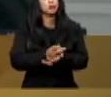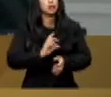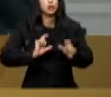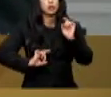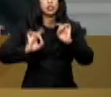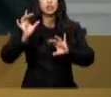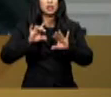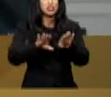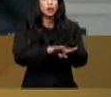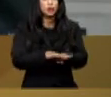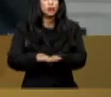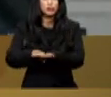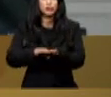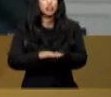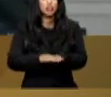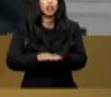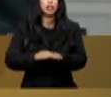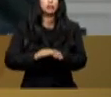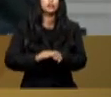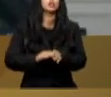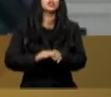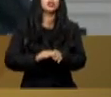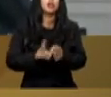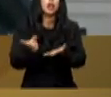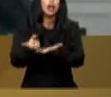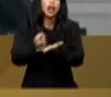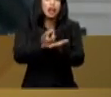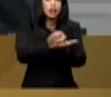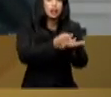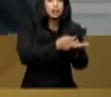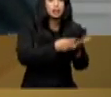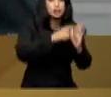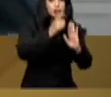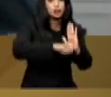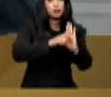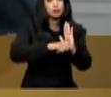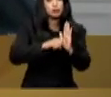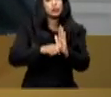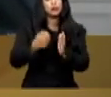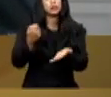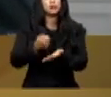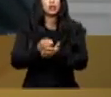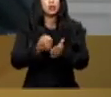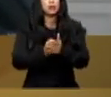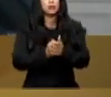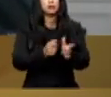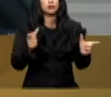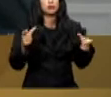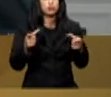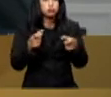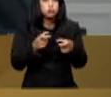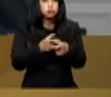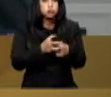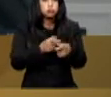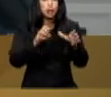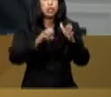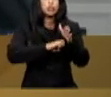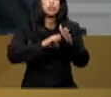especial unificado de arrecadação de tributos e contribuições devidos pelas microempresas de pequeno porte,